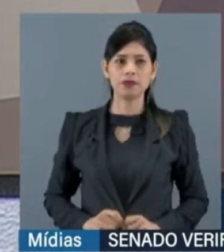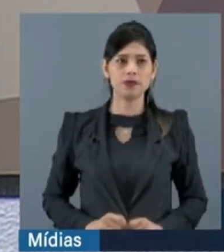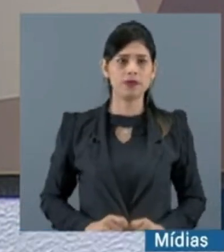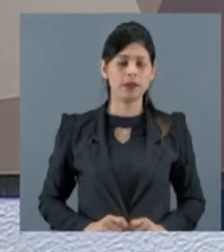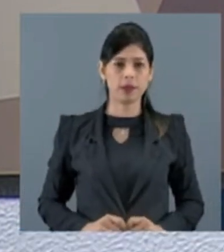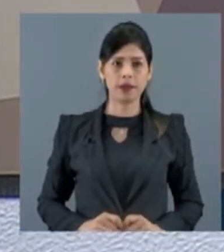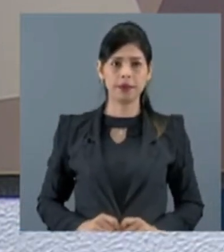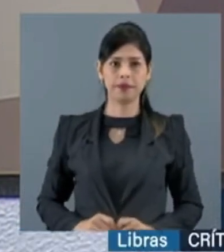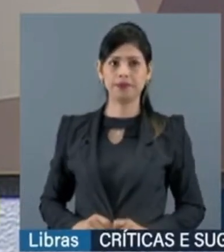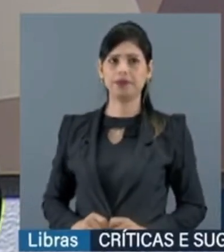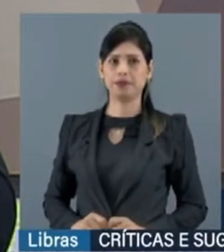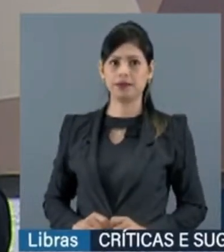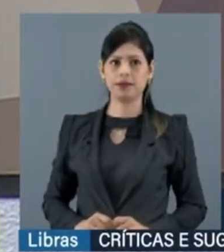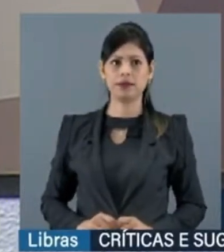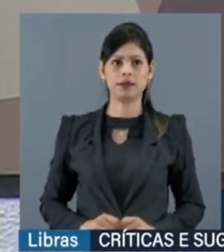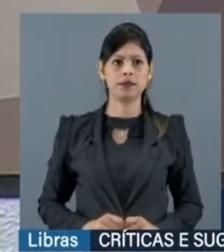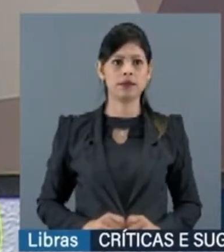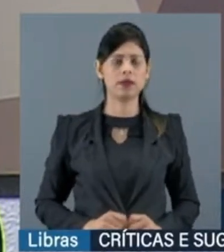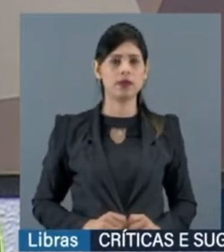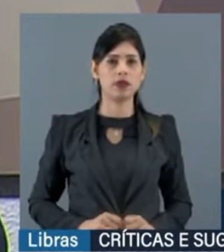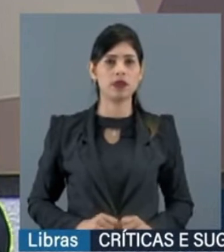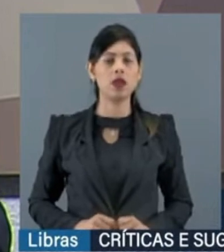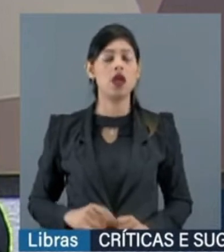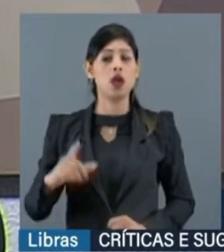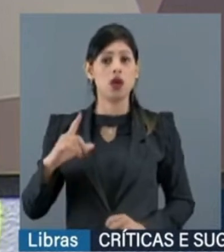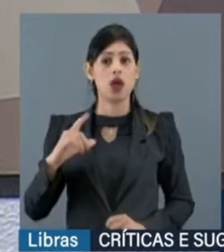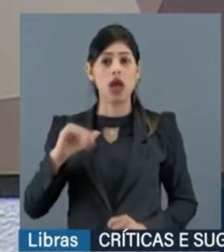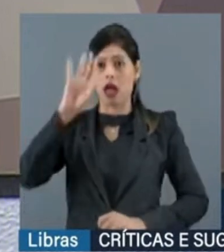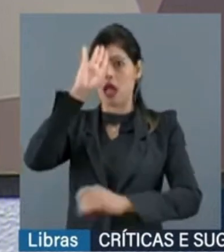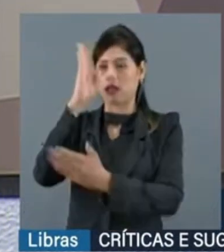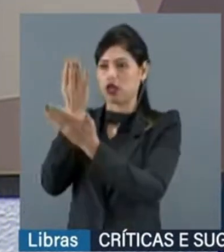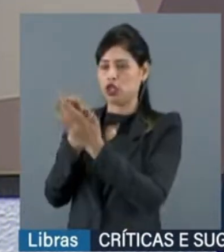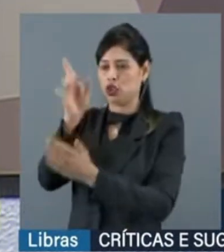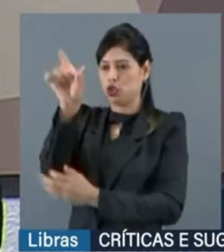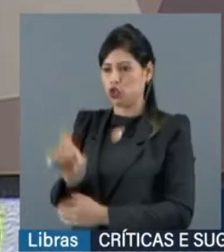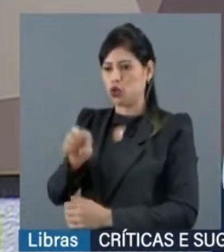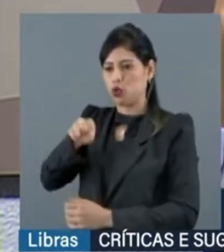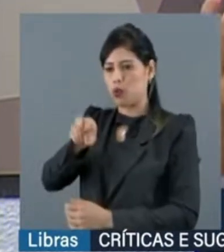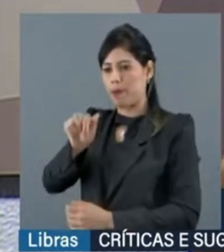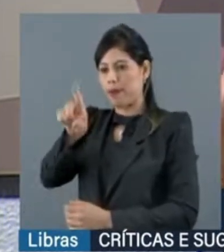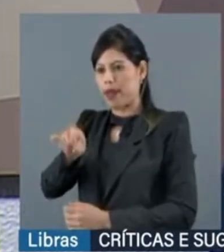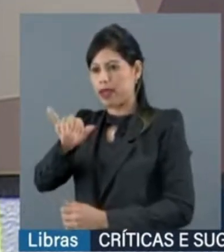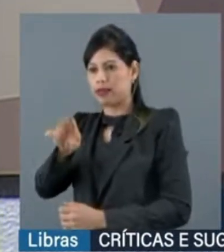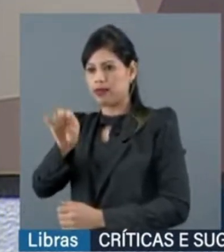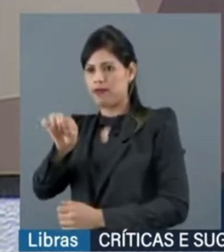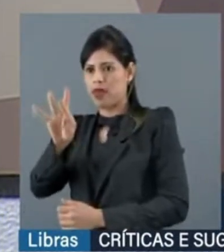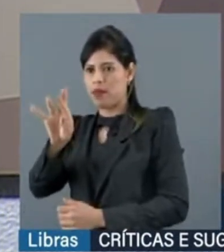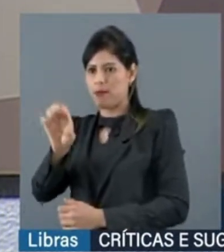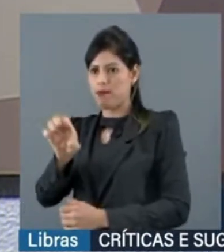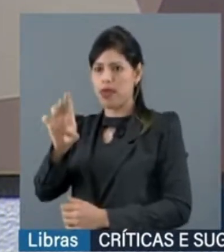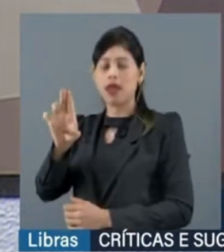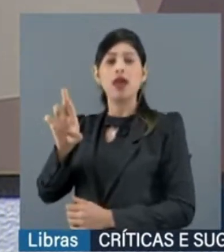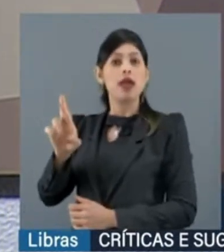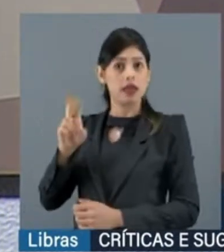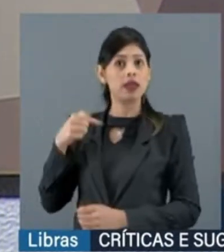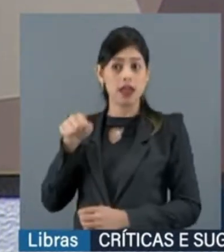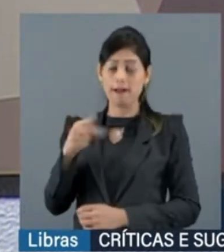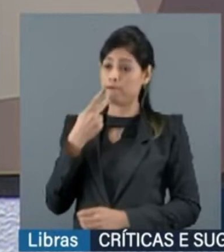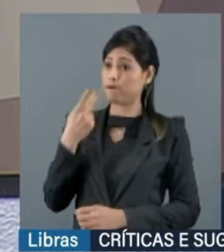um entendimento assentado em Max Weber de que existem formas diferentes de legitimação da função